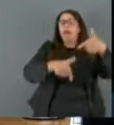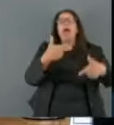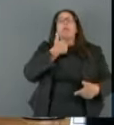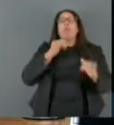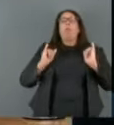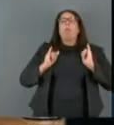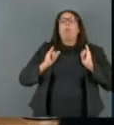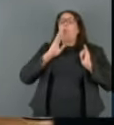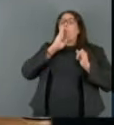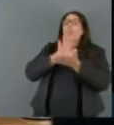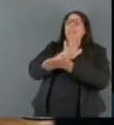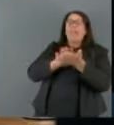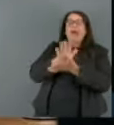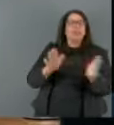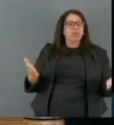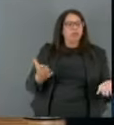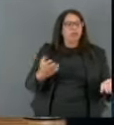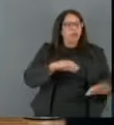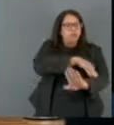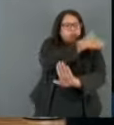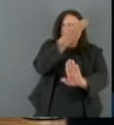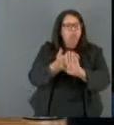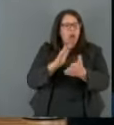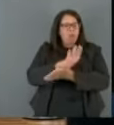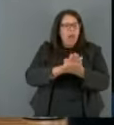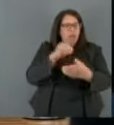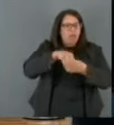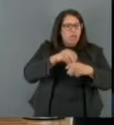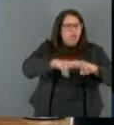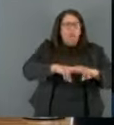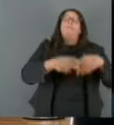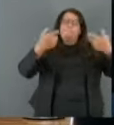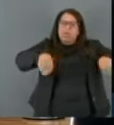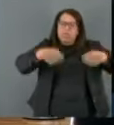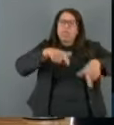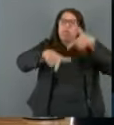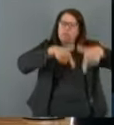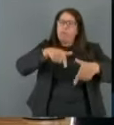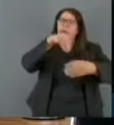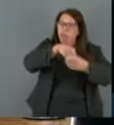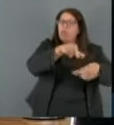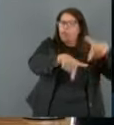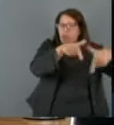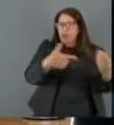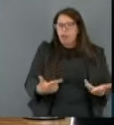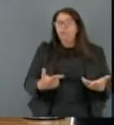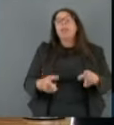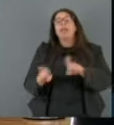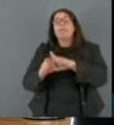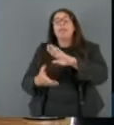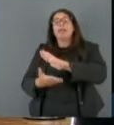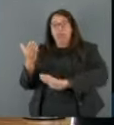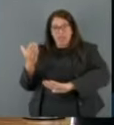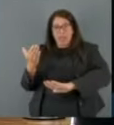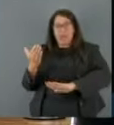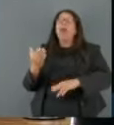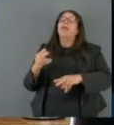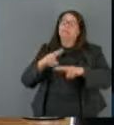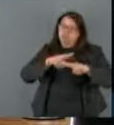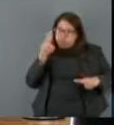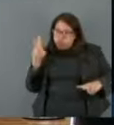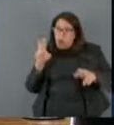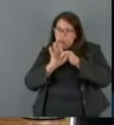ela realmente permite, enfim, que as pessoas sejam aliciadas pelos criminosos, e na saída também um programa muito